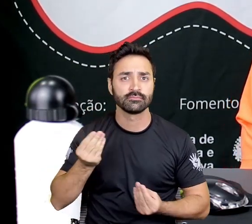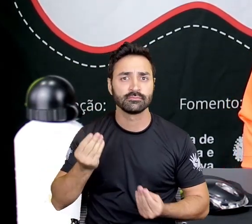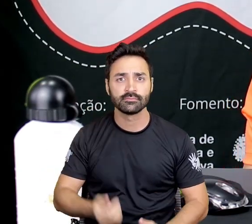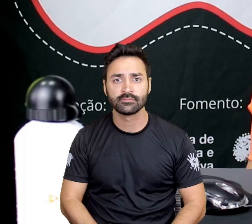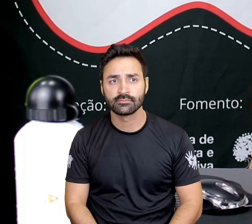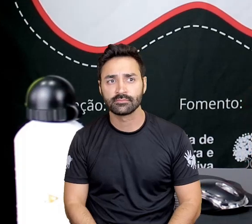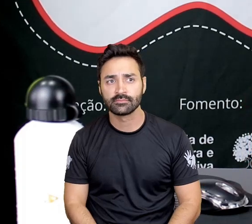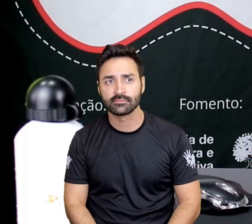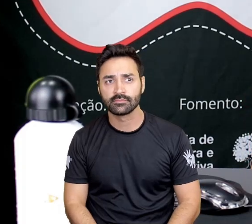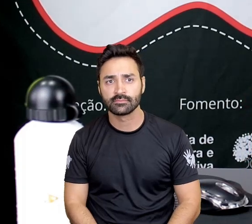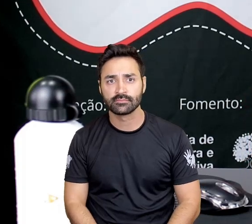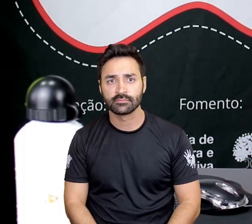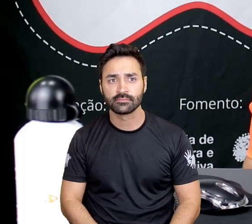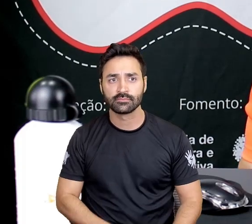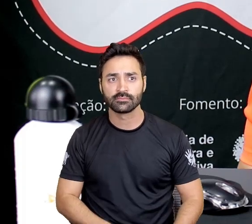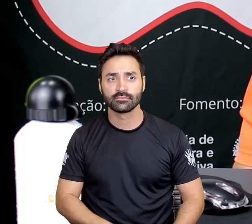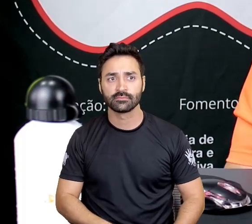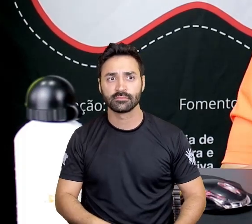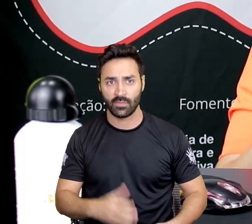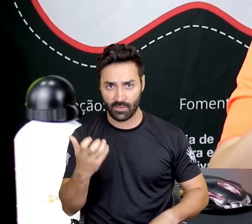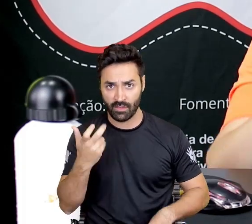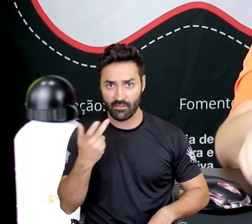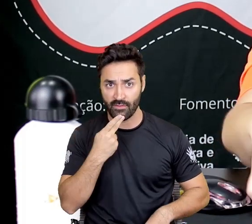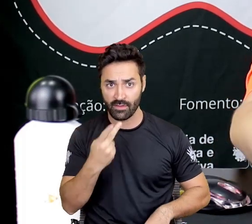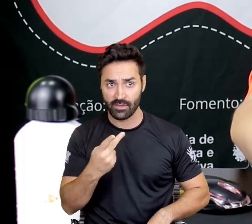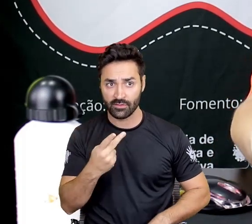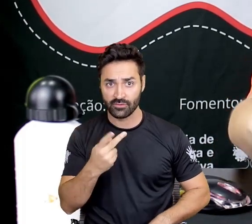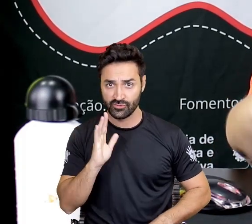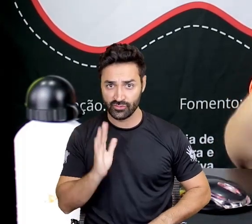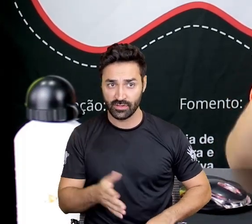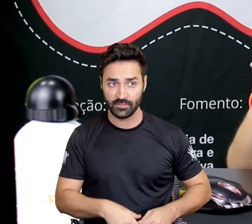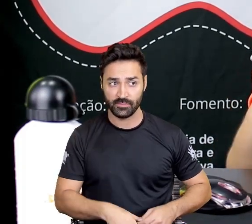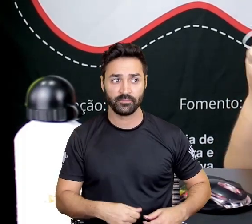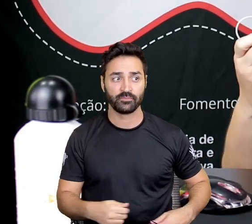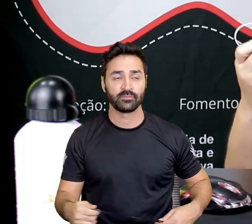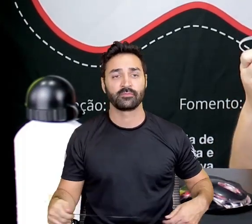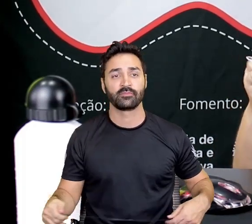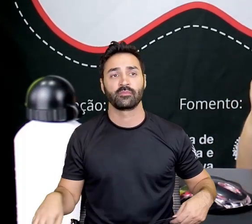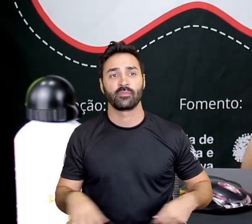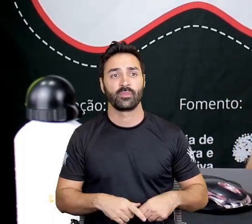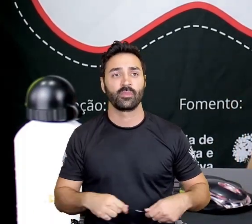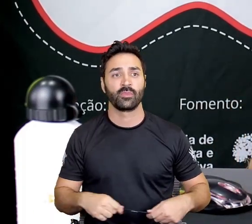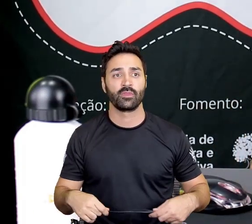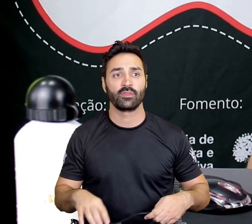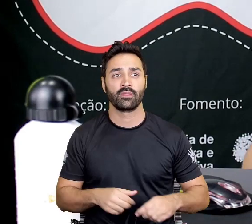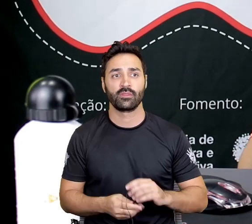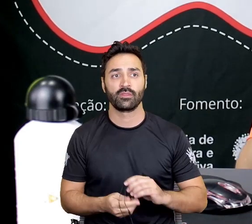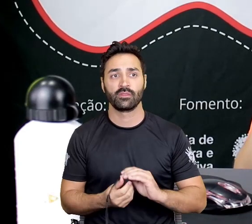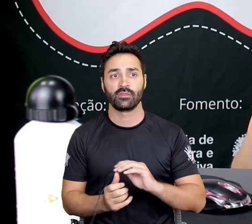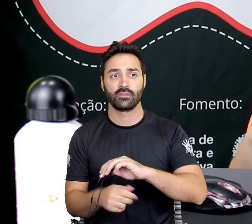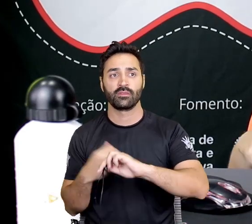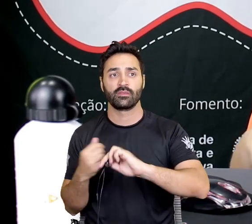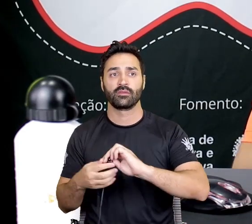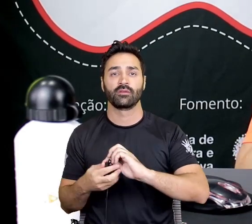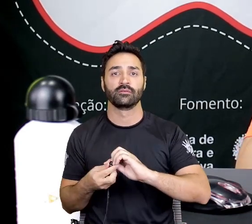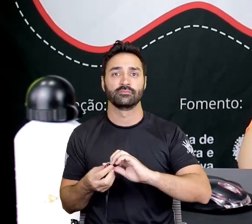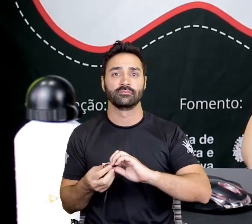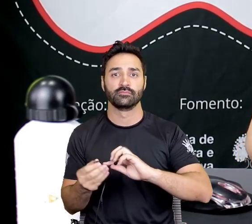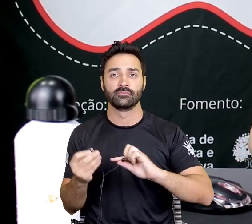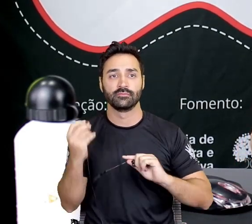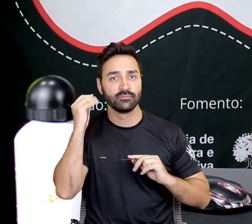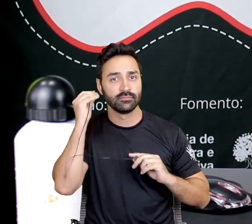Quer falar? Então vamos lá. Pode abrir seu microfone e